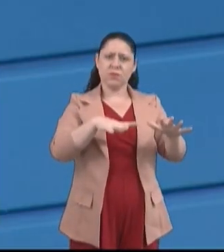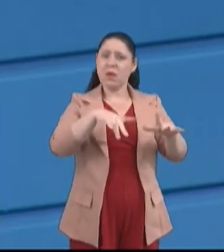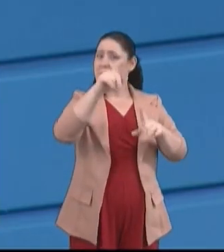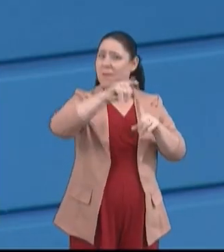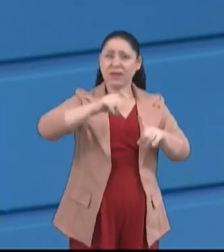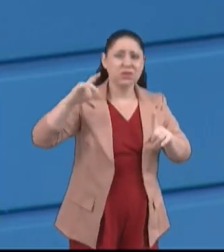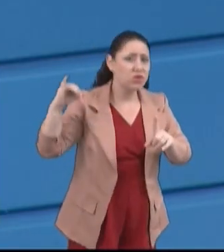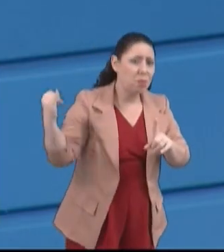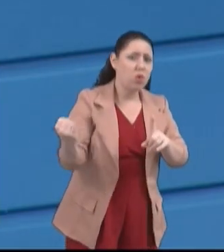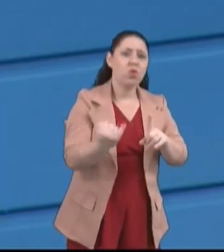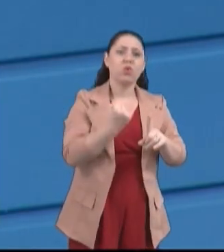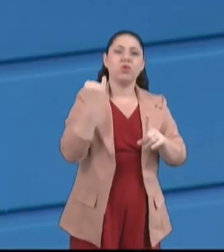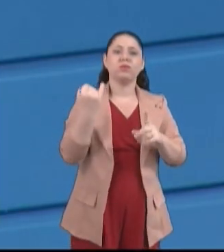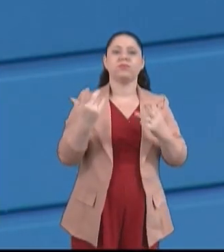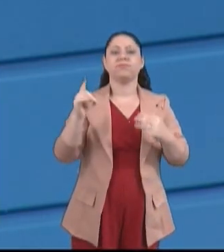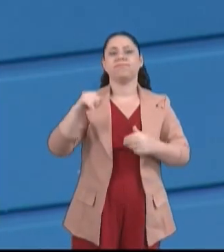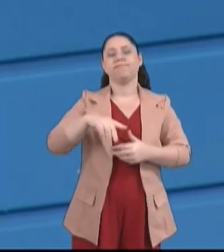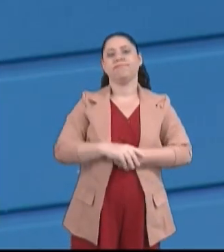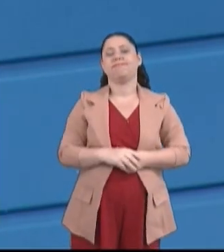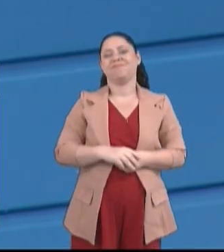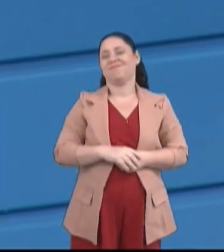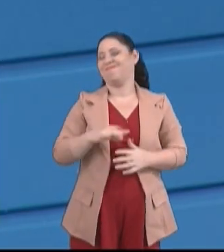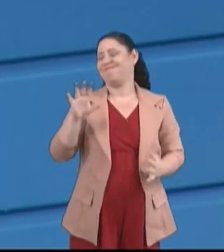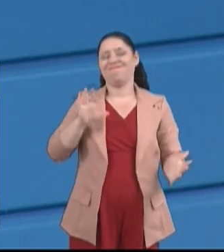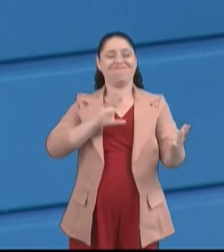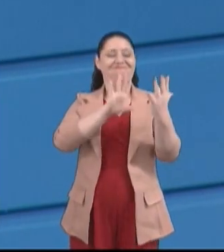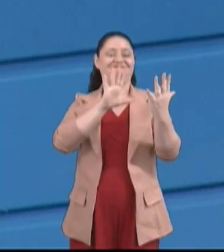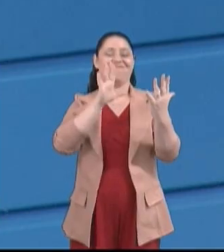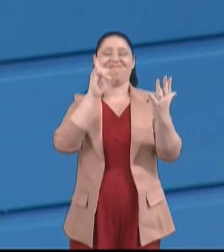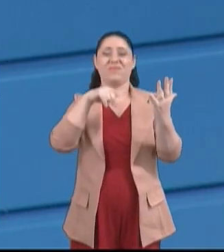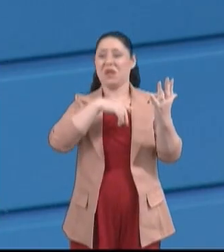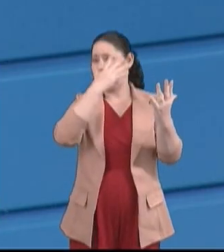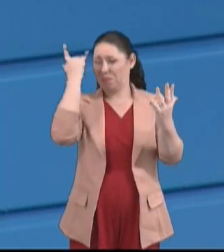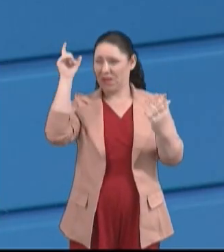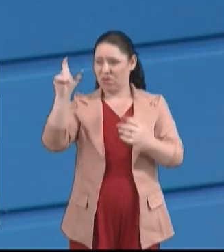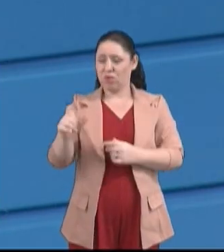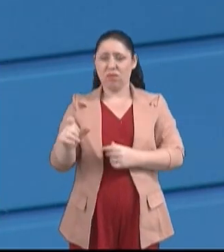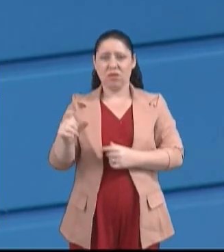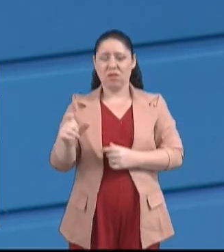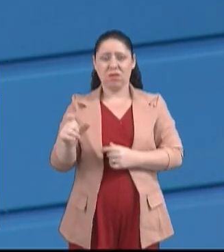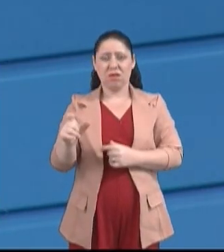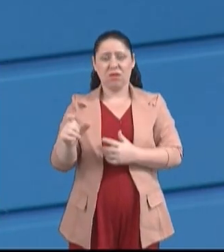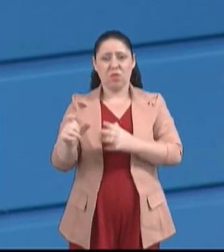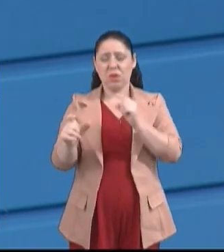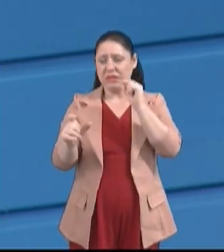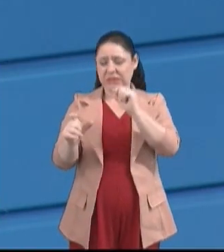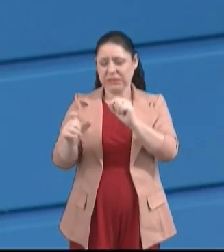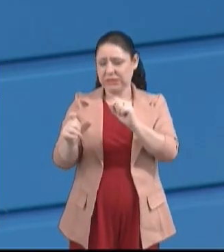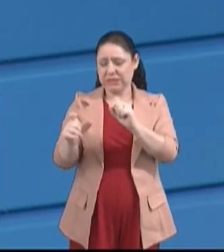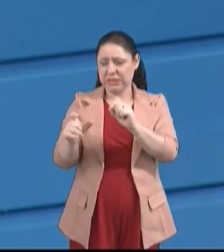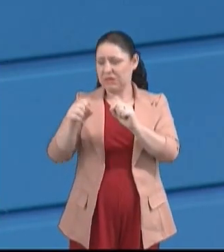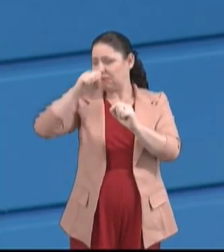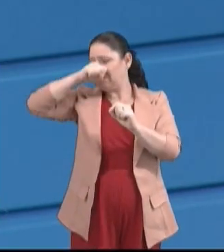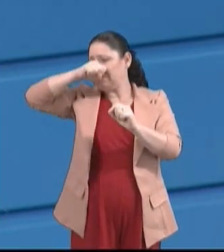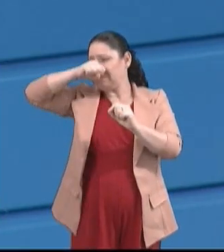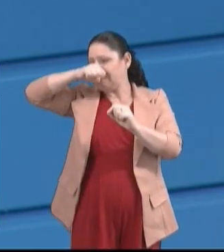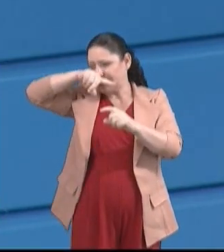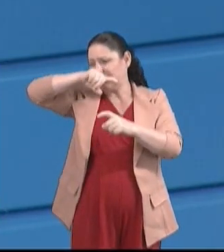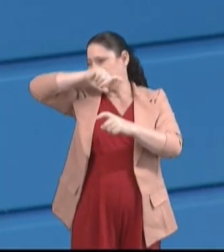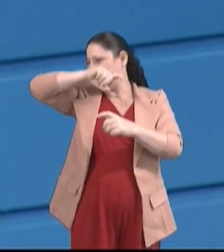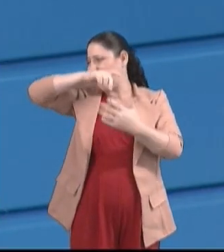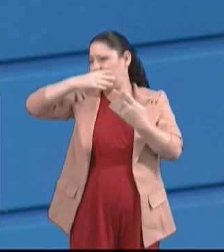tão importante como esse, a gente se deparar com um estudante que foi agredido de uma forma cruel, de uma